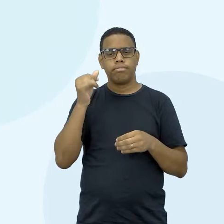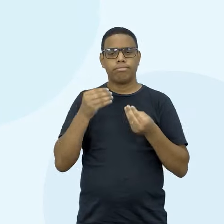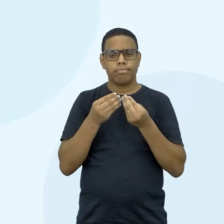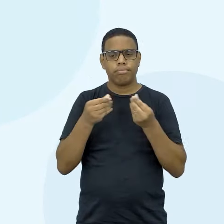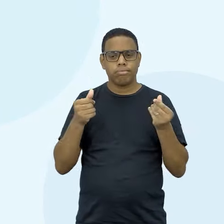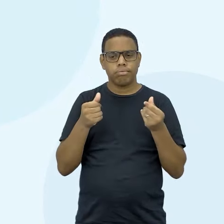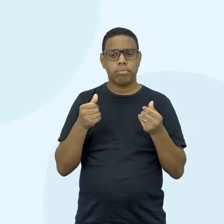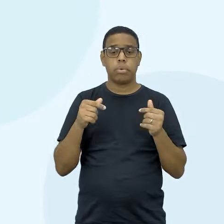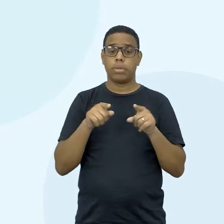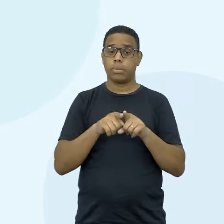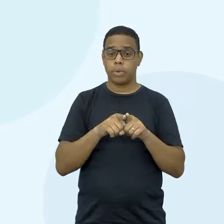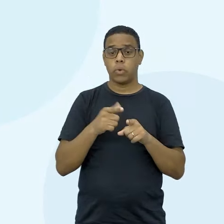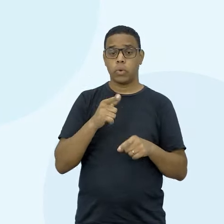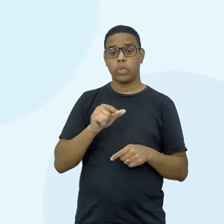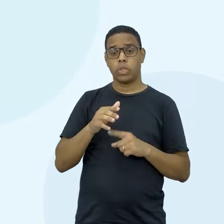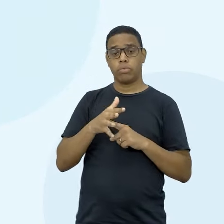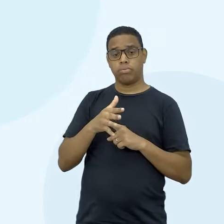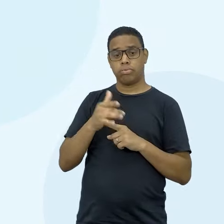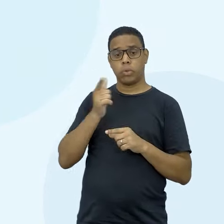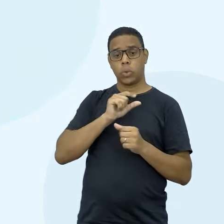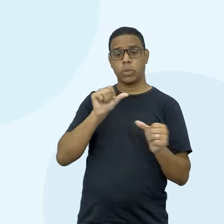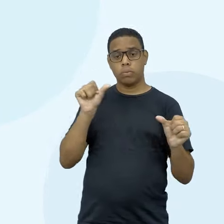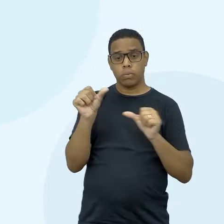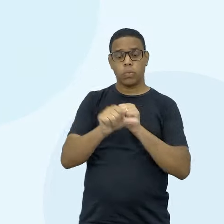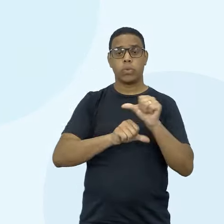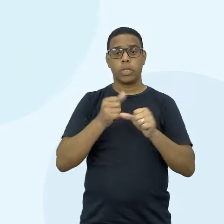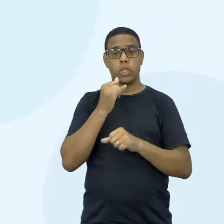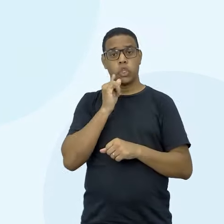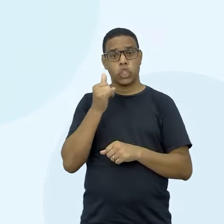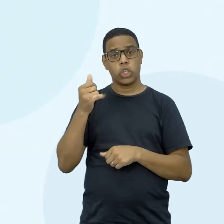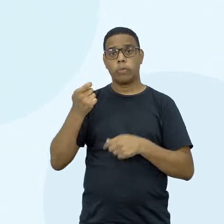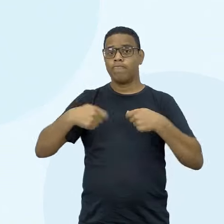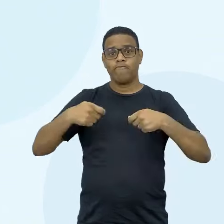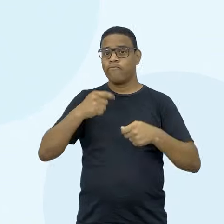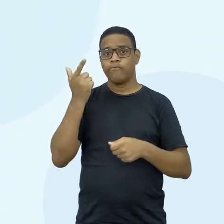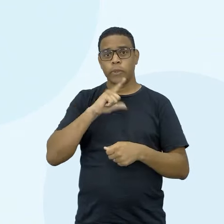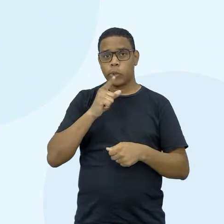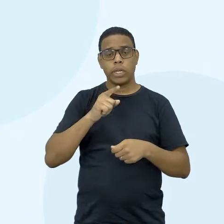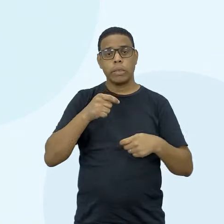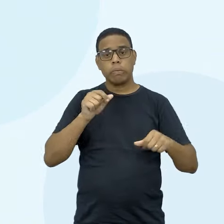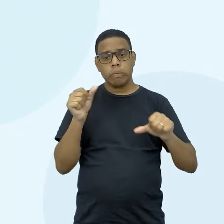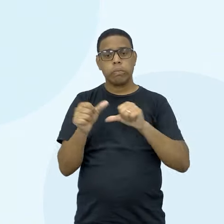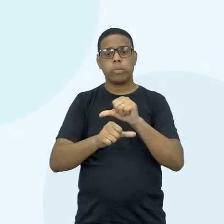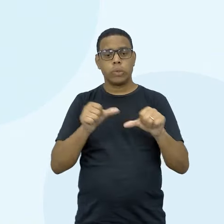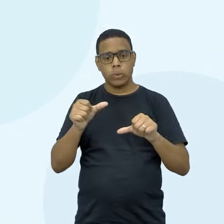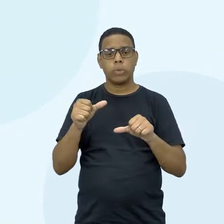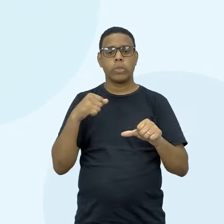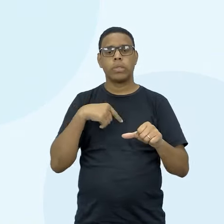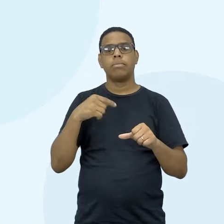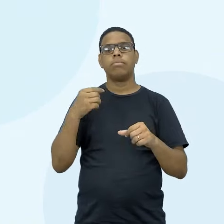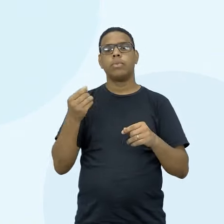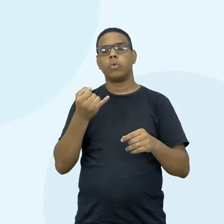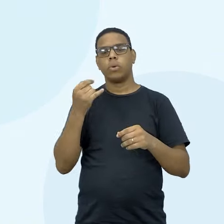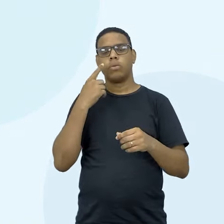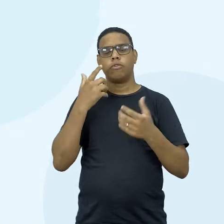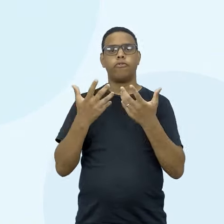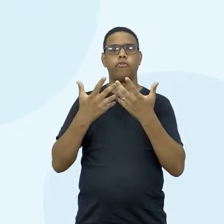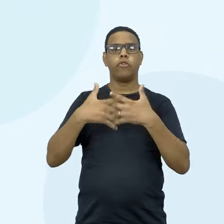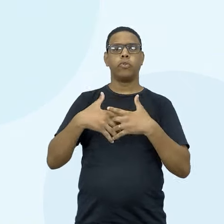situação em que o gerador não consegue fazer a transformação da energia necessária para ter o determinado